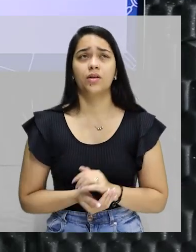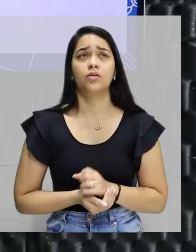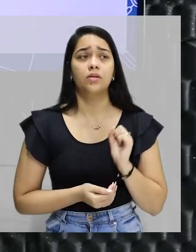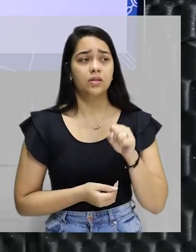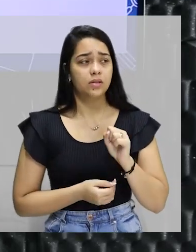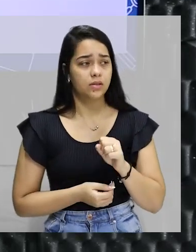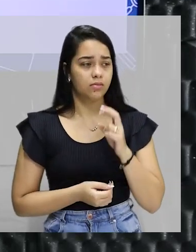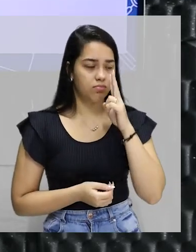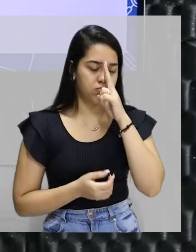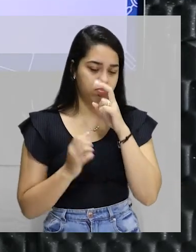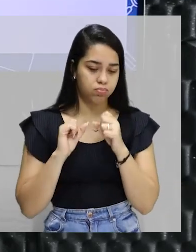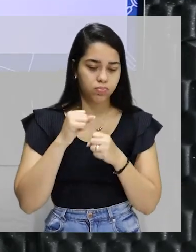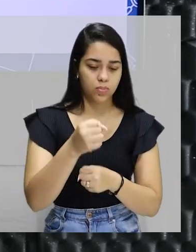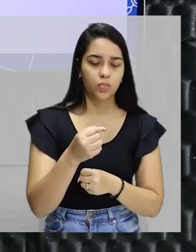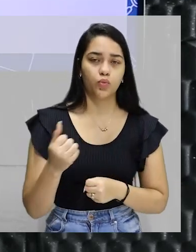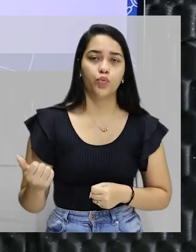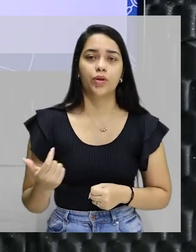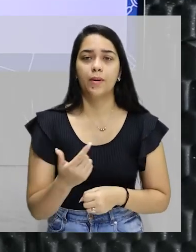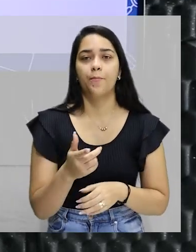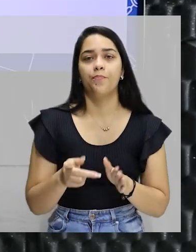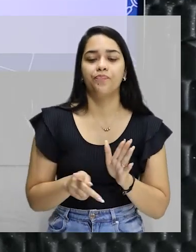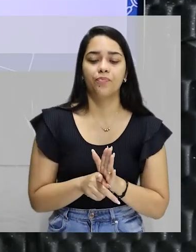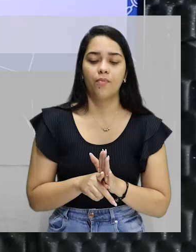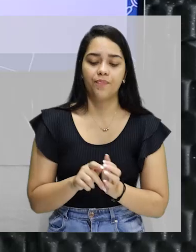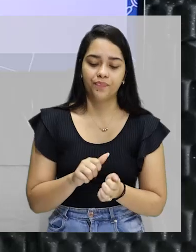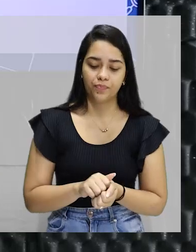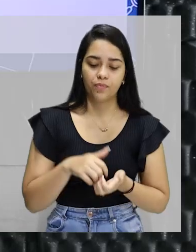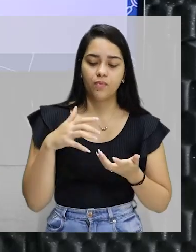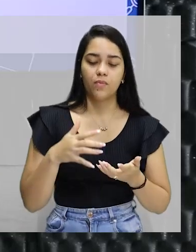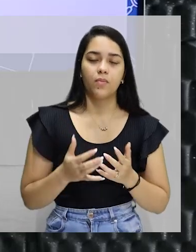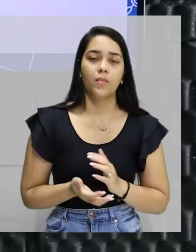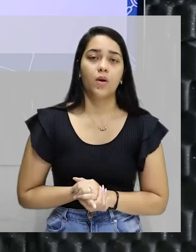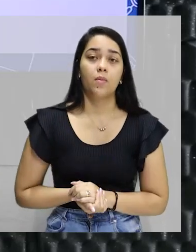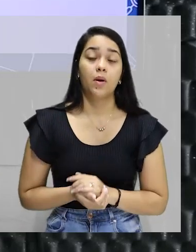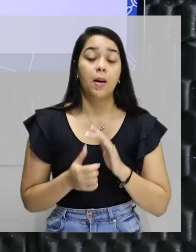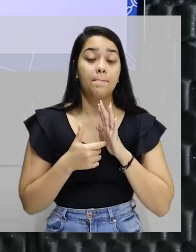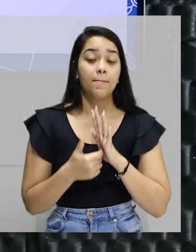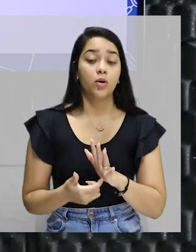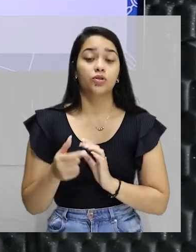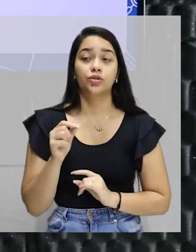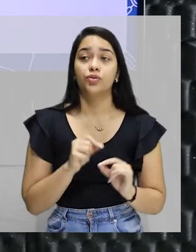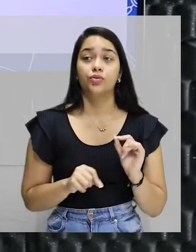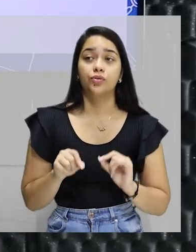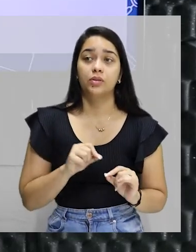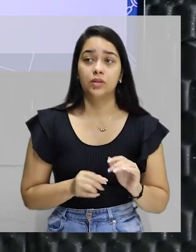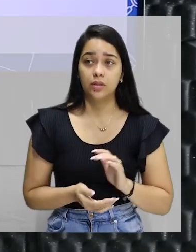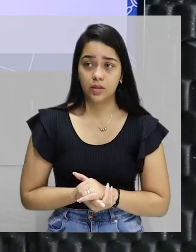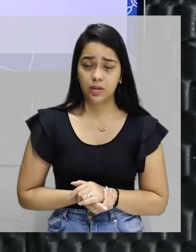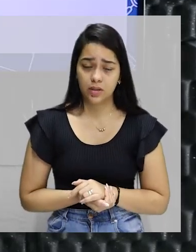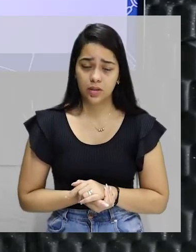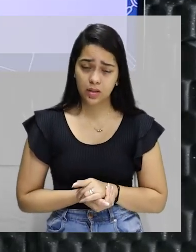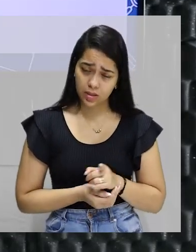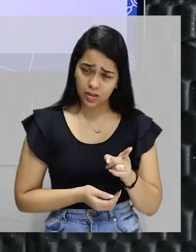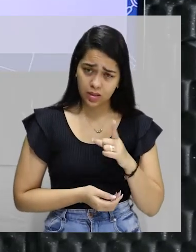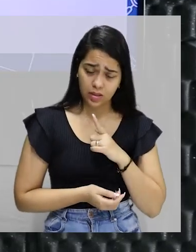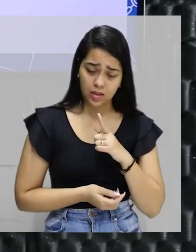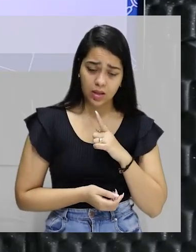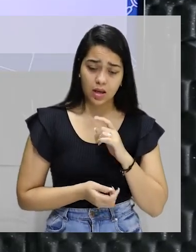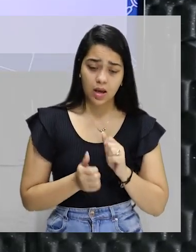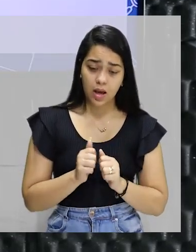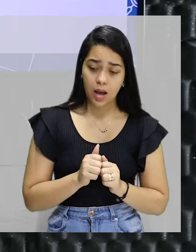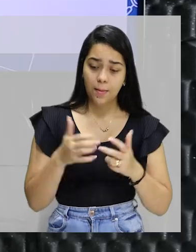mais potente do que a bomba de Hiroshima, isso indica que aquela bomba,